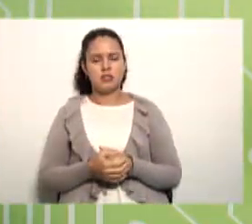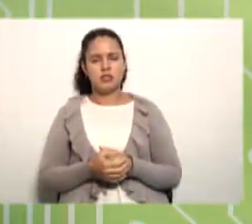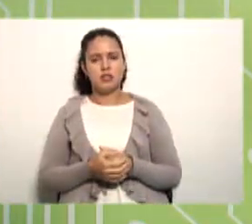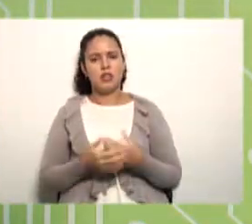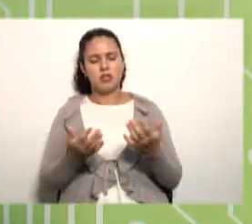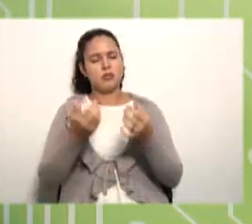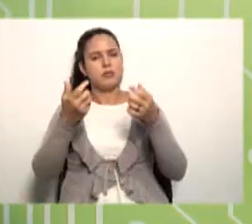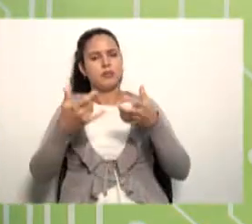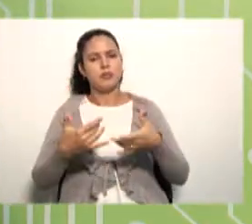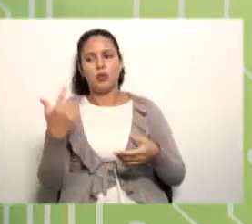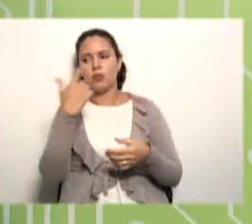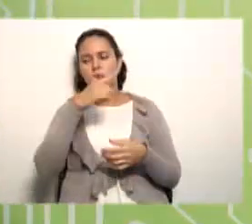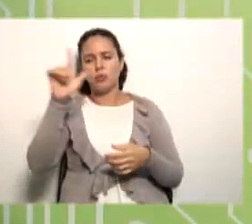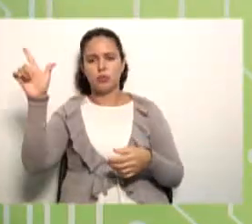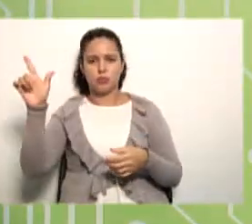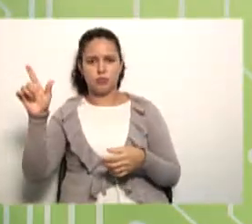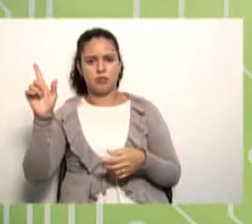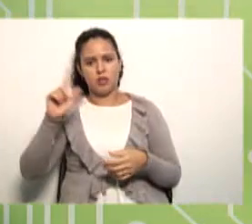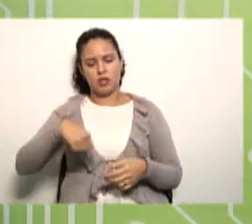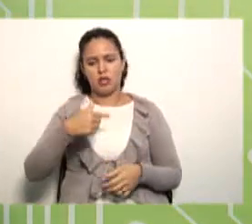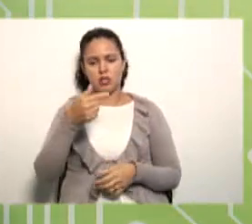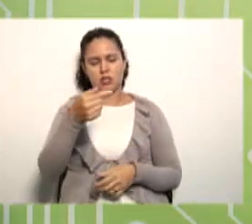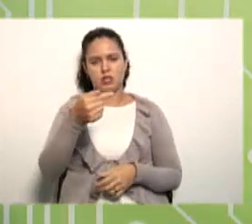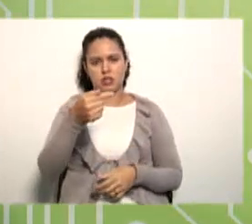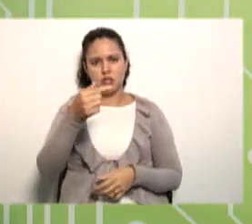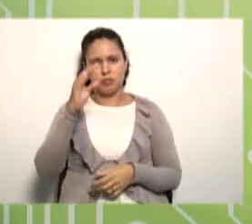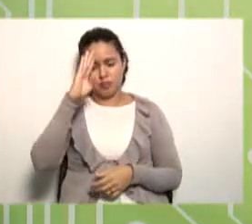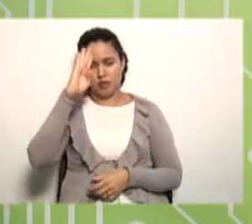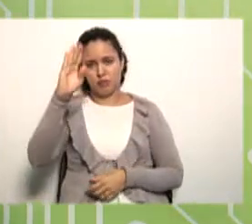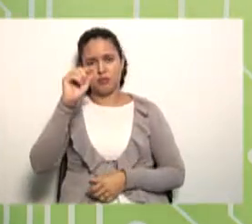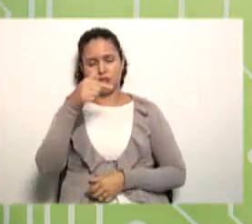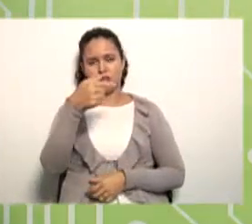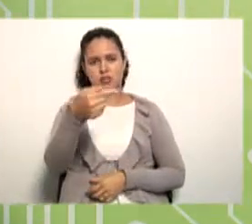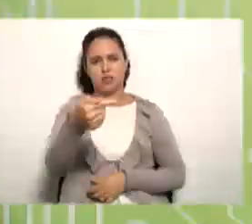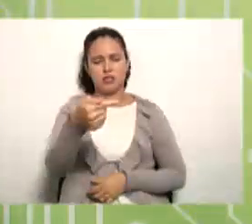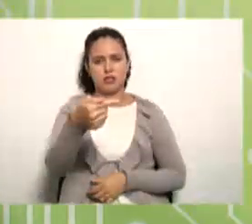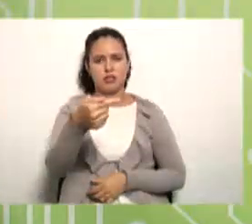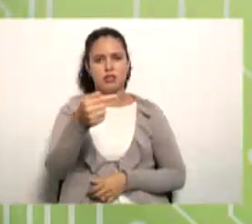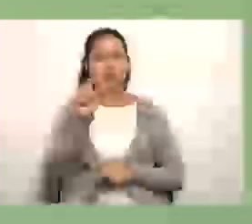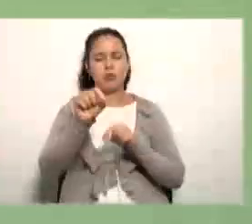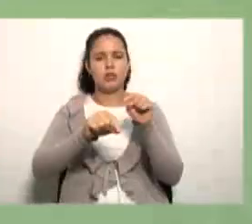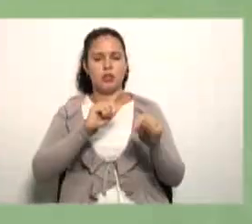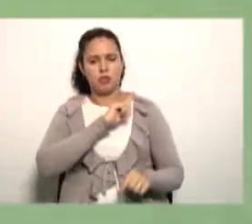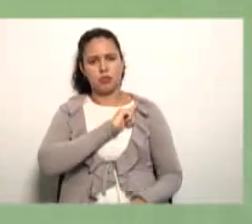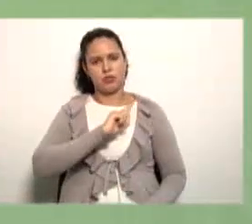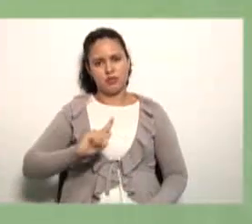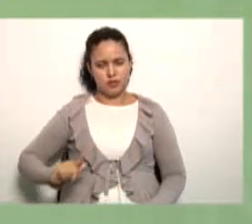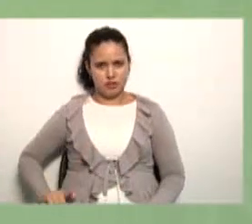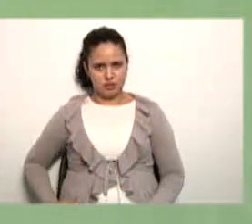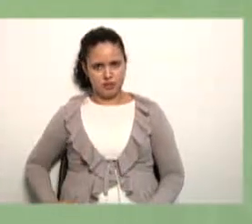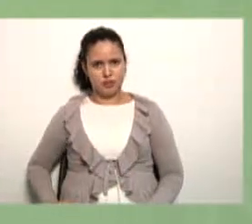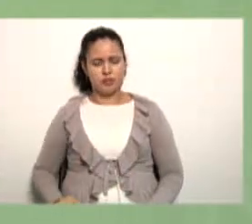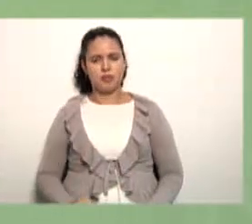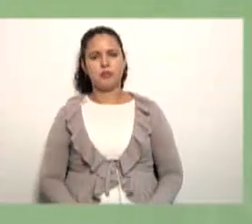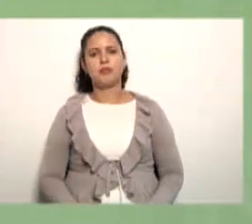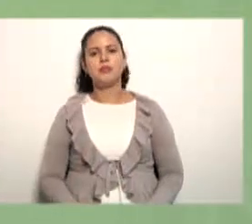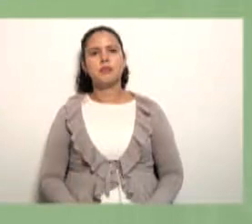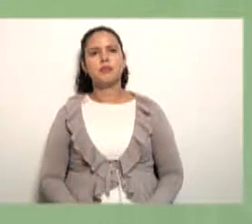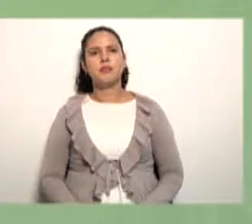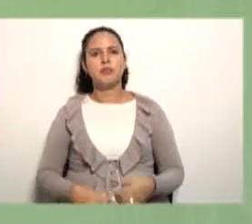lado. O princípio número 7, a gente vai falar da outra face disso. Vamos falar então do governo. Os